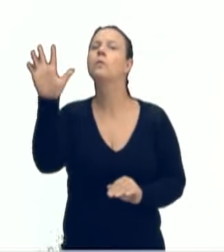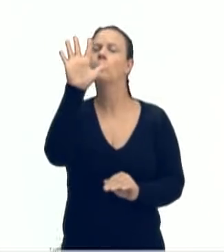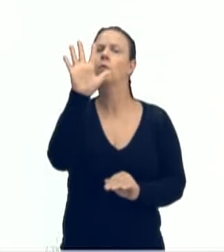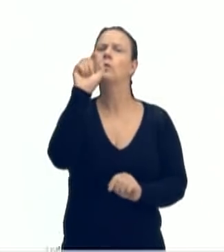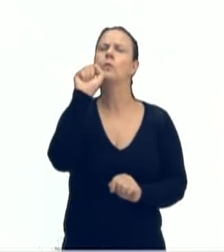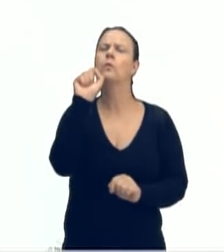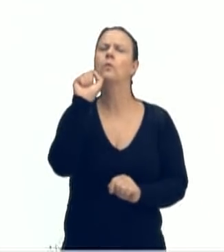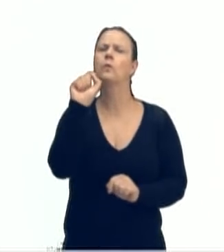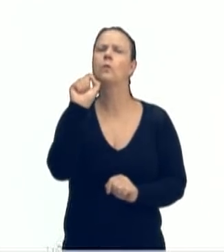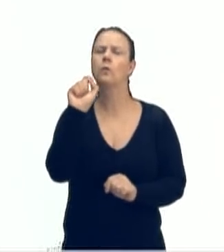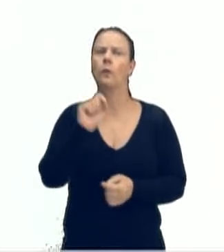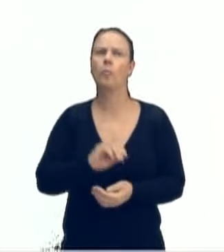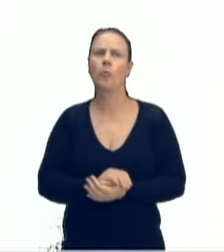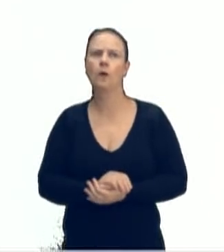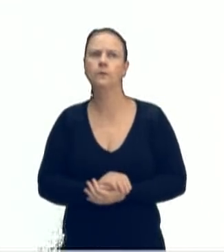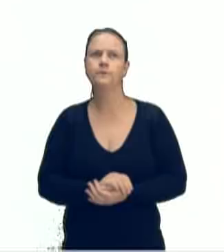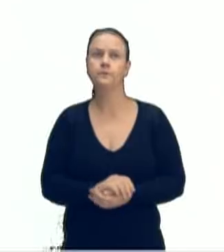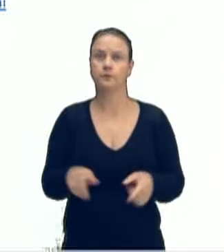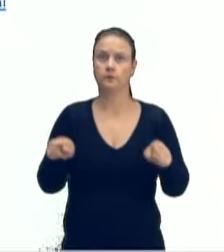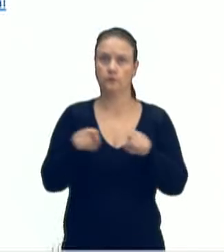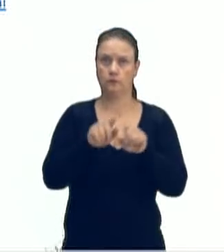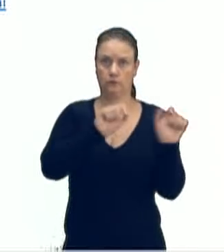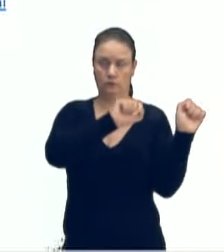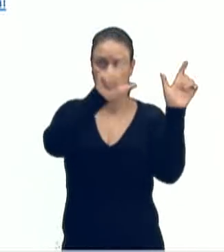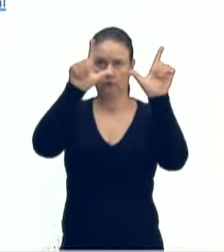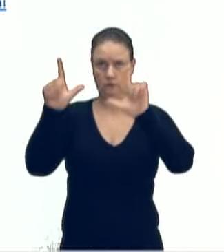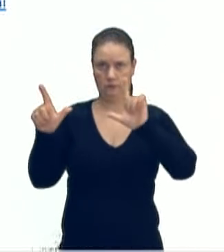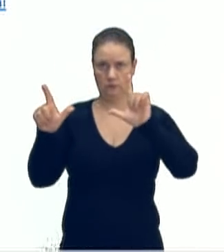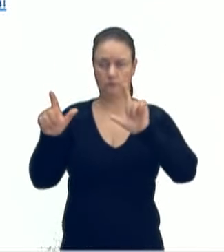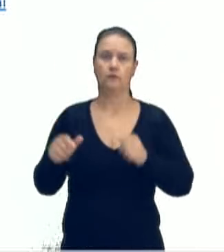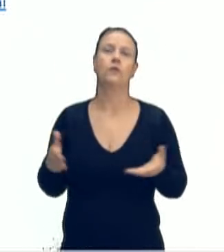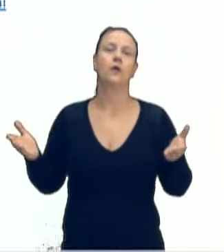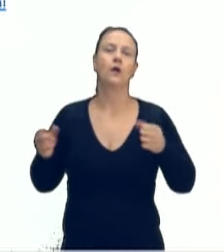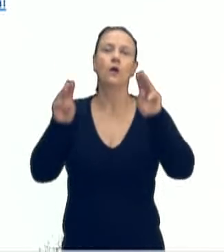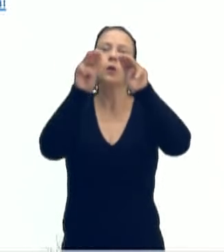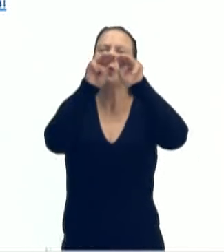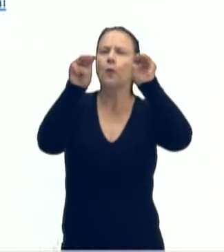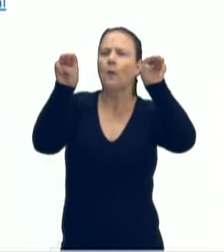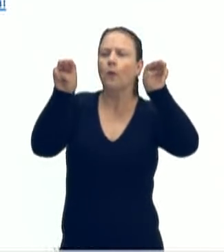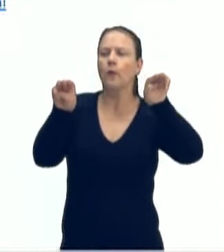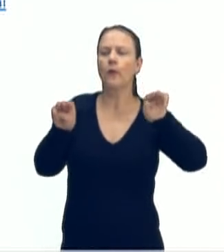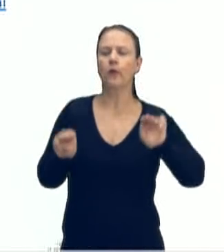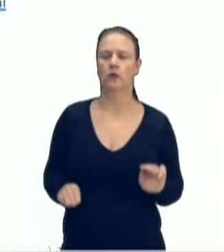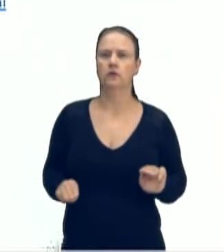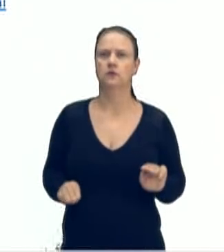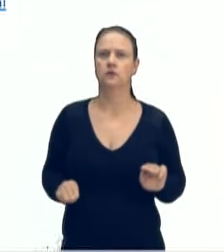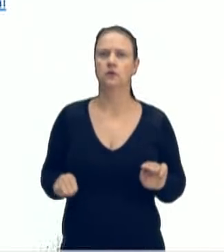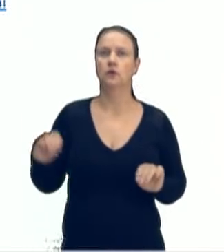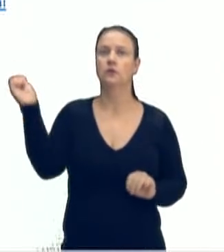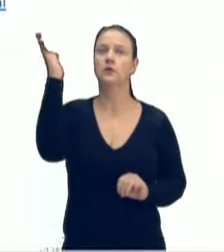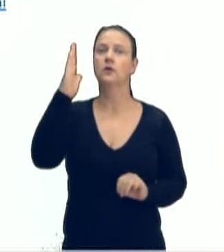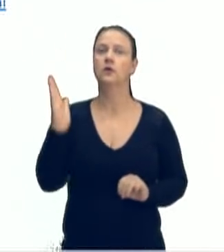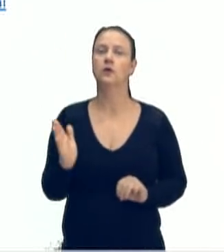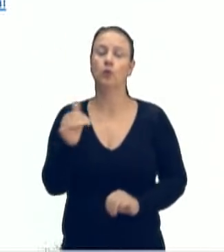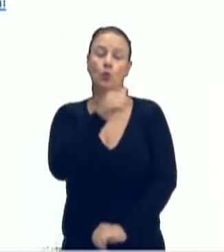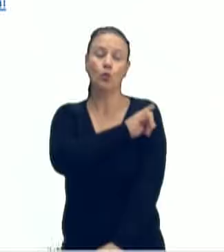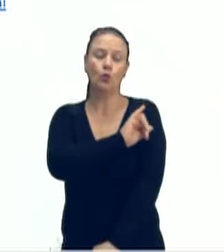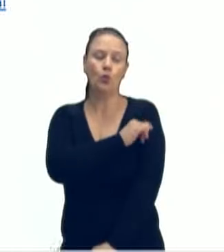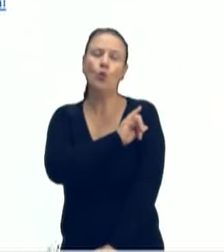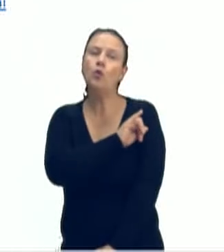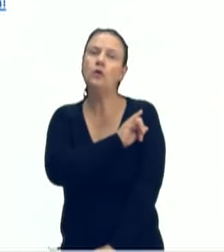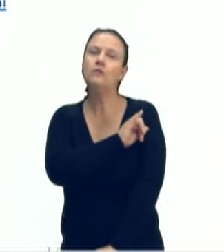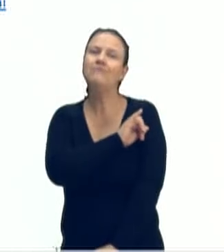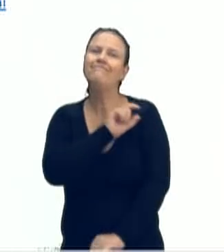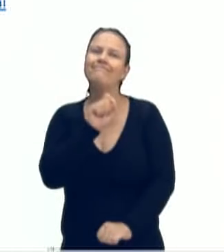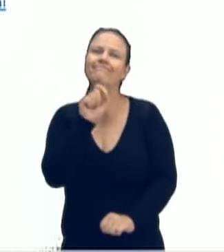esfinge, e vamos para o próximo slide. Museu Nacional do Rio de Janeiro, aqui imagens